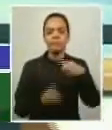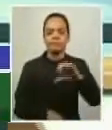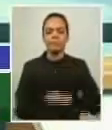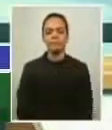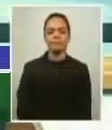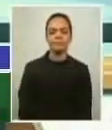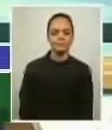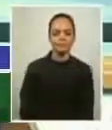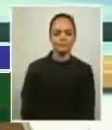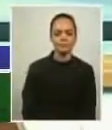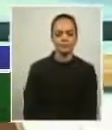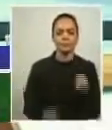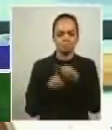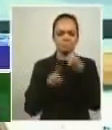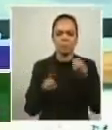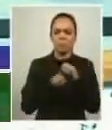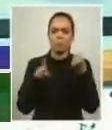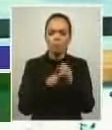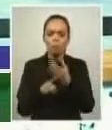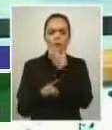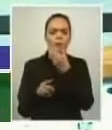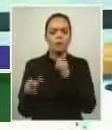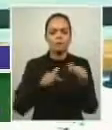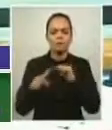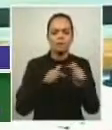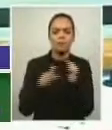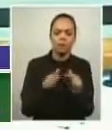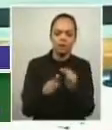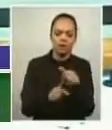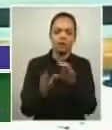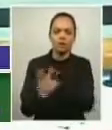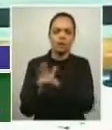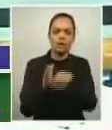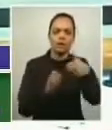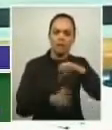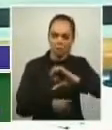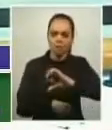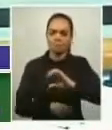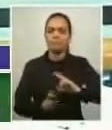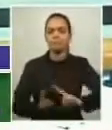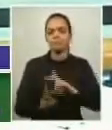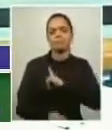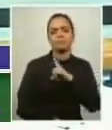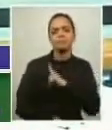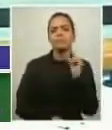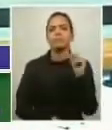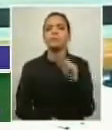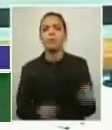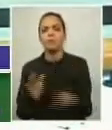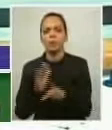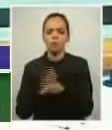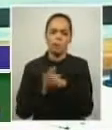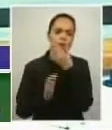com as lutas operárias o século 19 sempre colocaram o